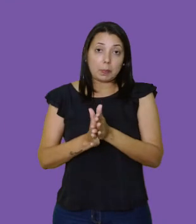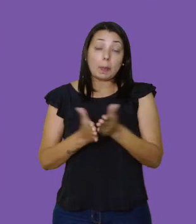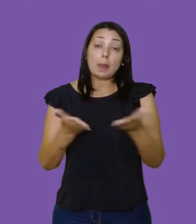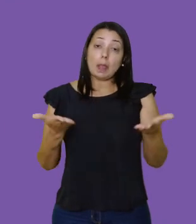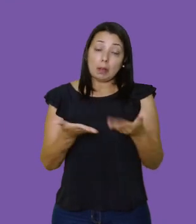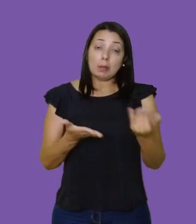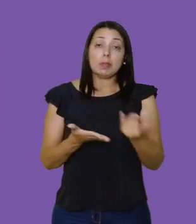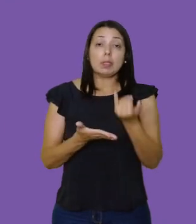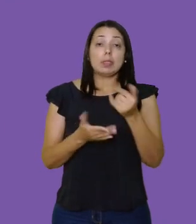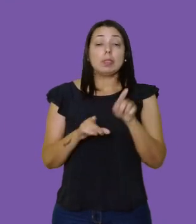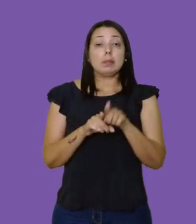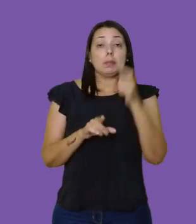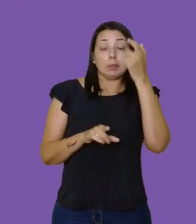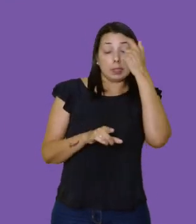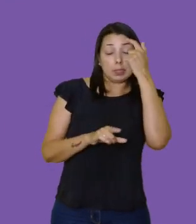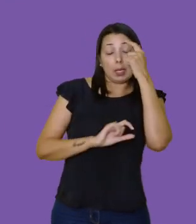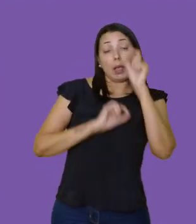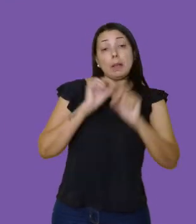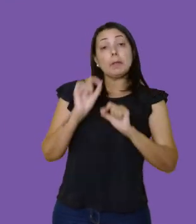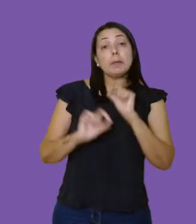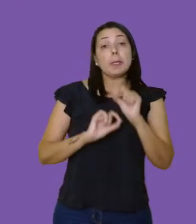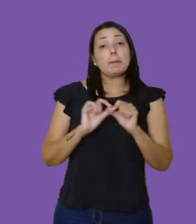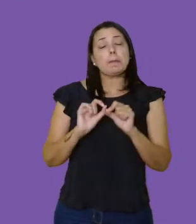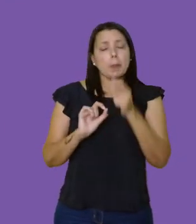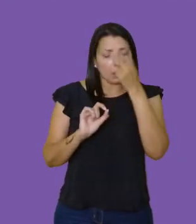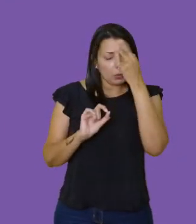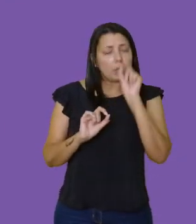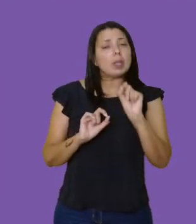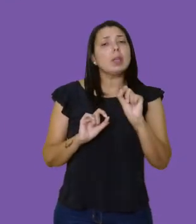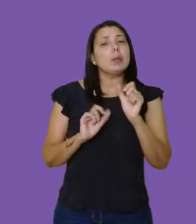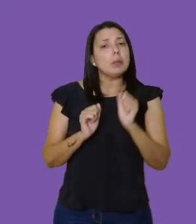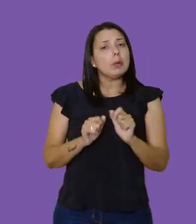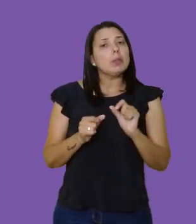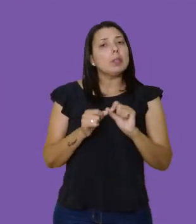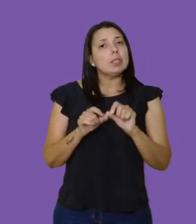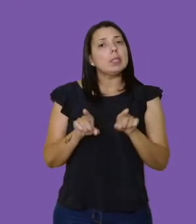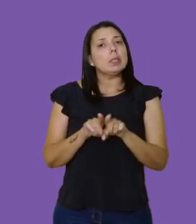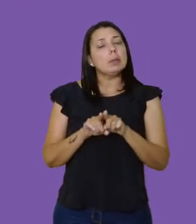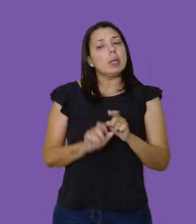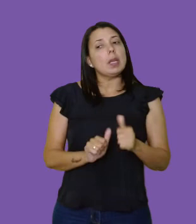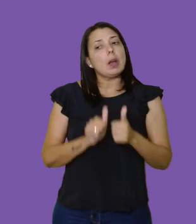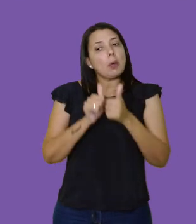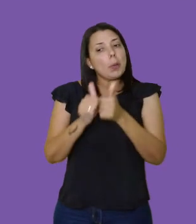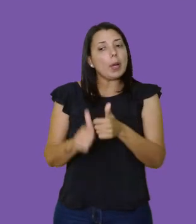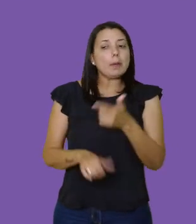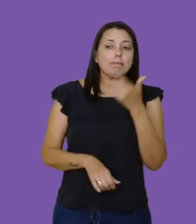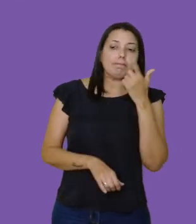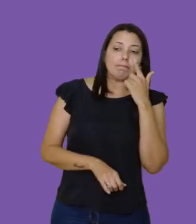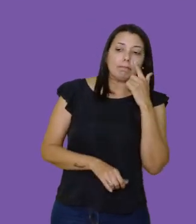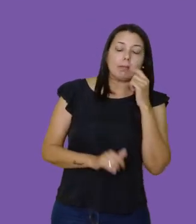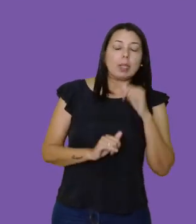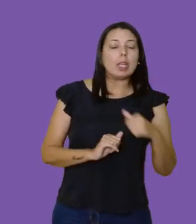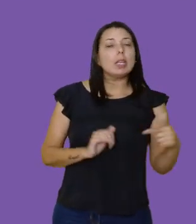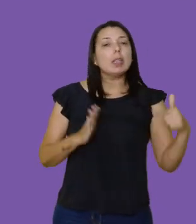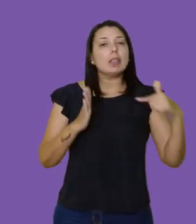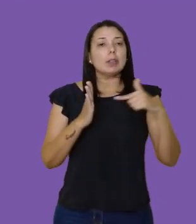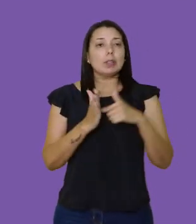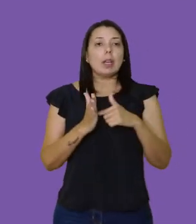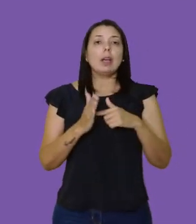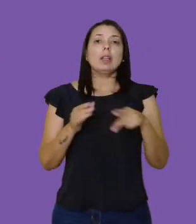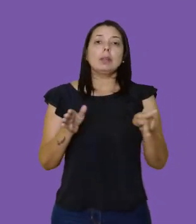Agora, é importante a gente pensar também no que a gente pode fazer, além da gente acompanhar e denunciar